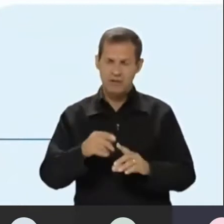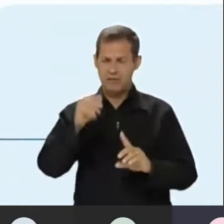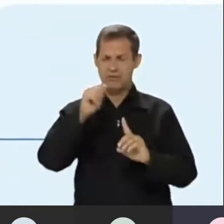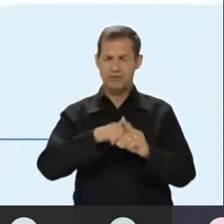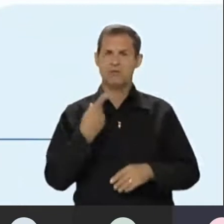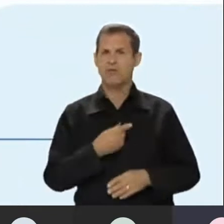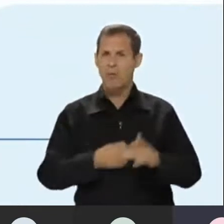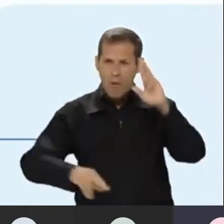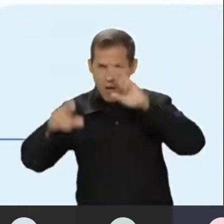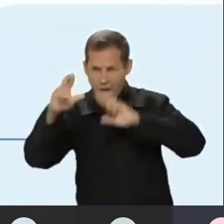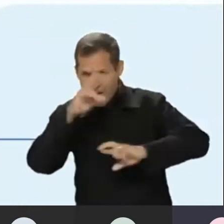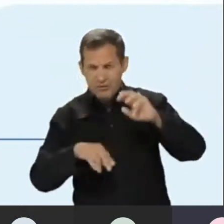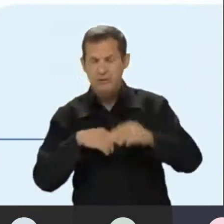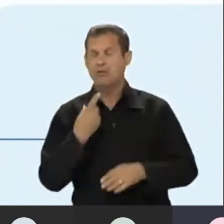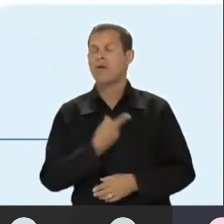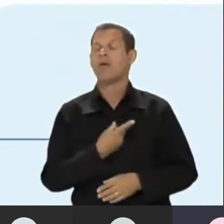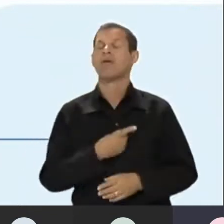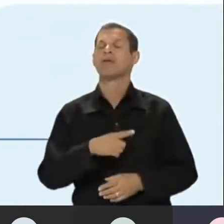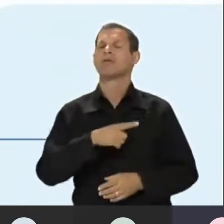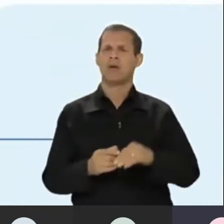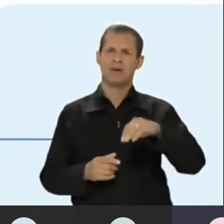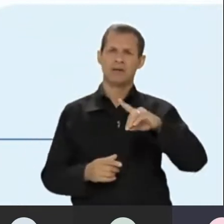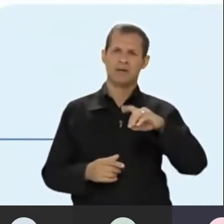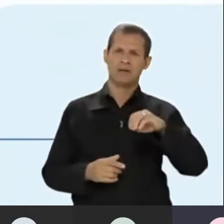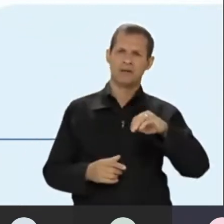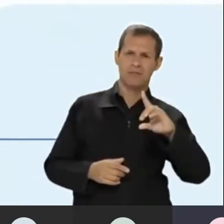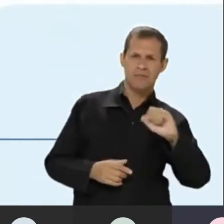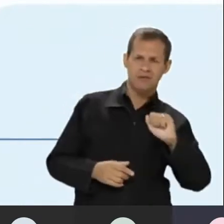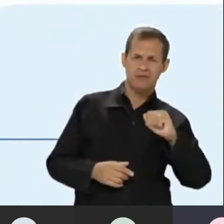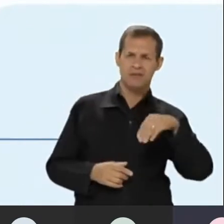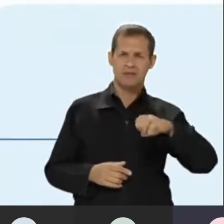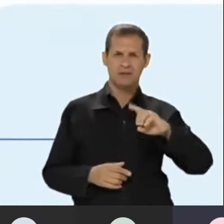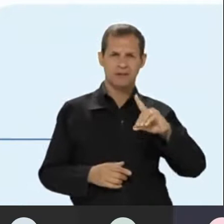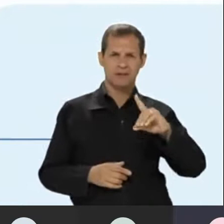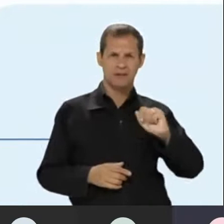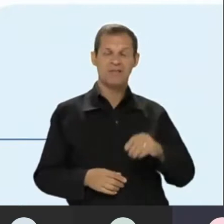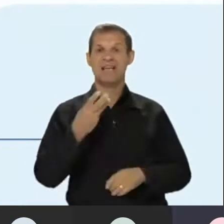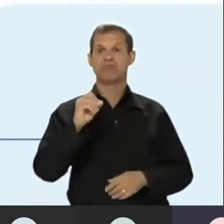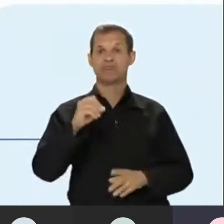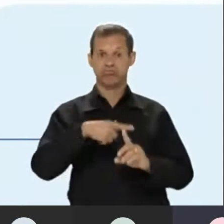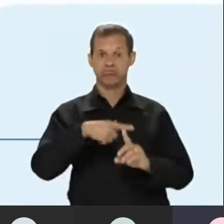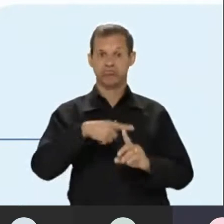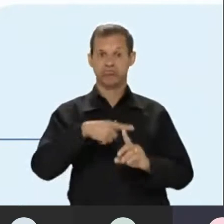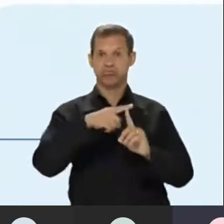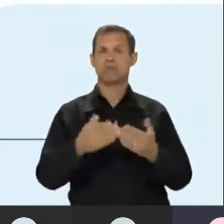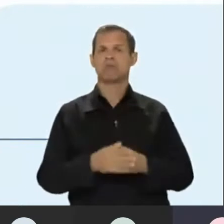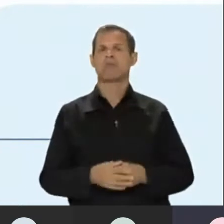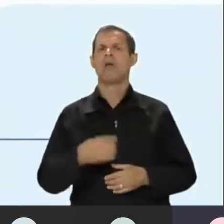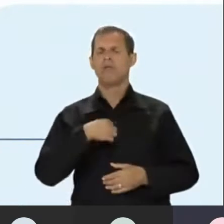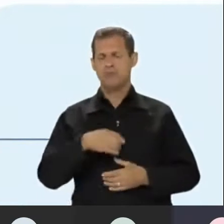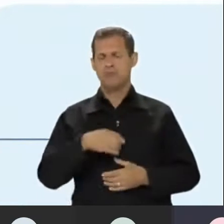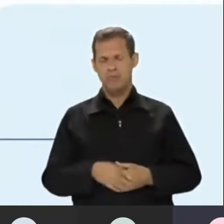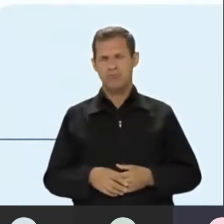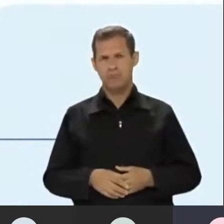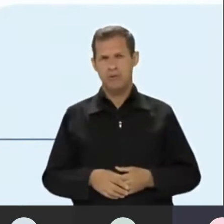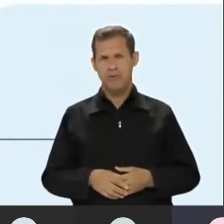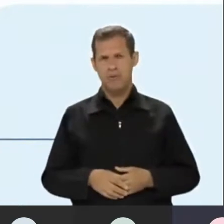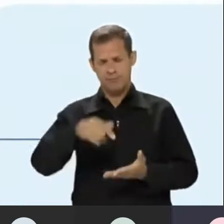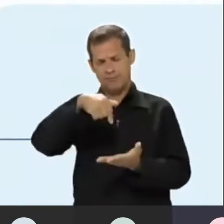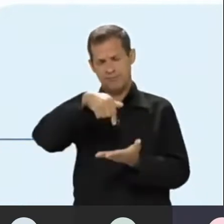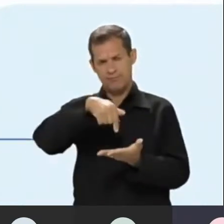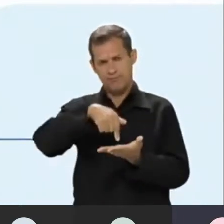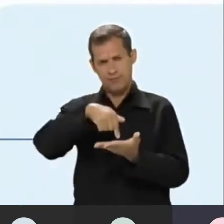no mês que nós estamos analisando, a gente achou que a média da média foi 30 graus. Então, vou vir aqui e vou marcar